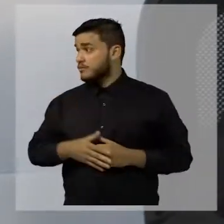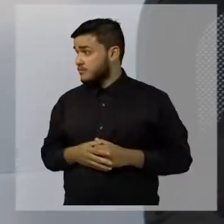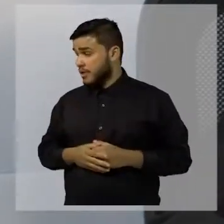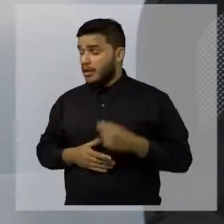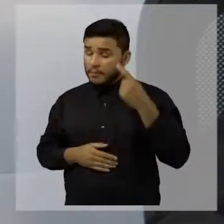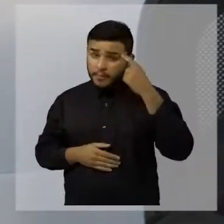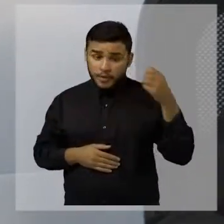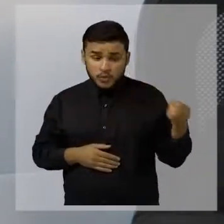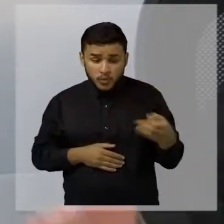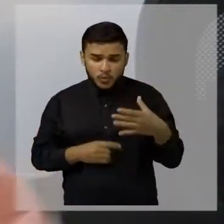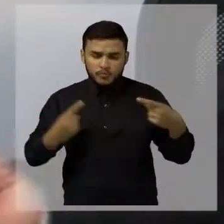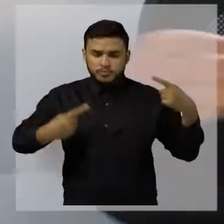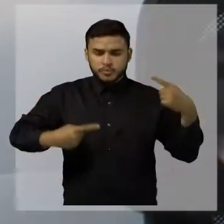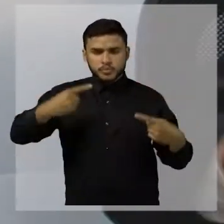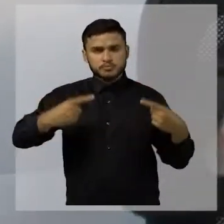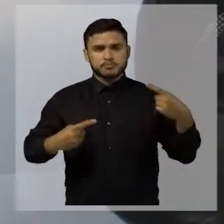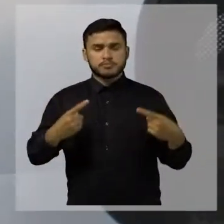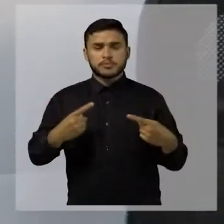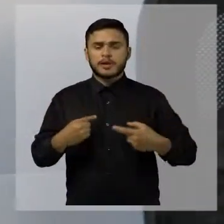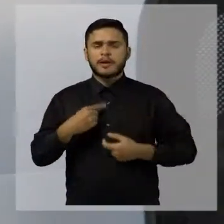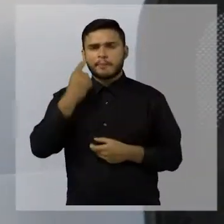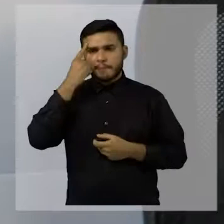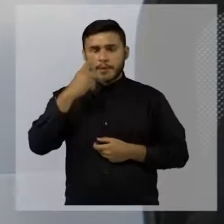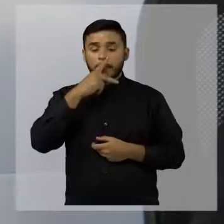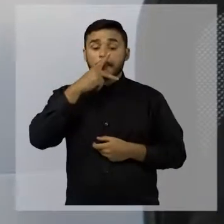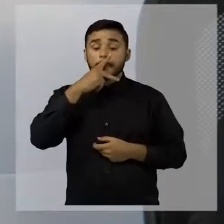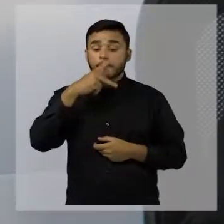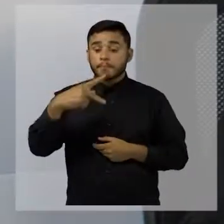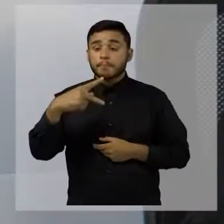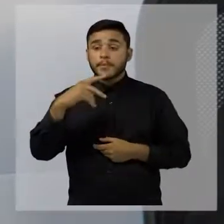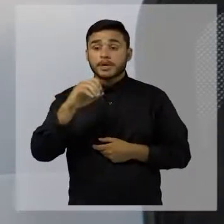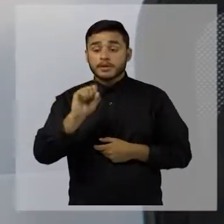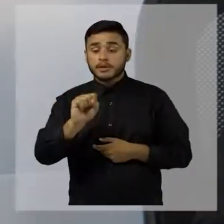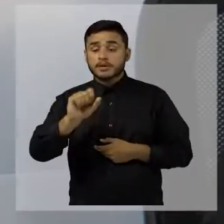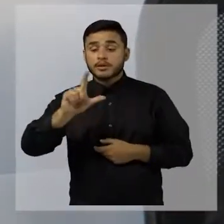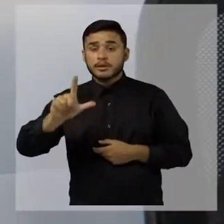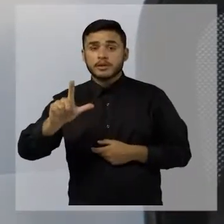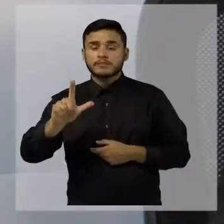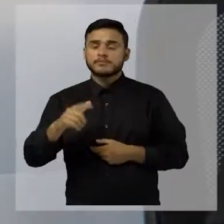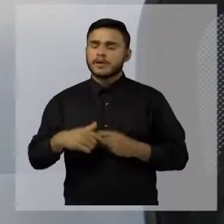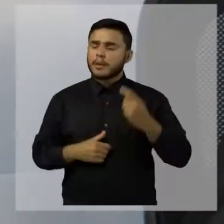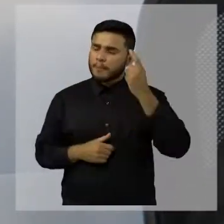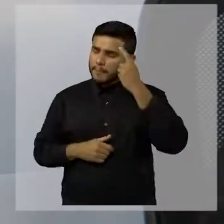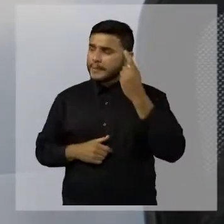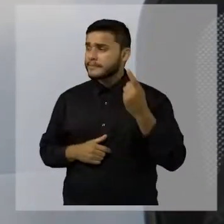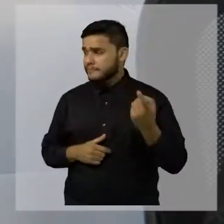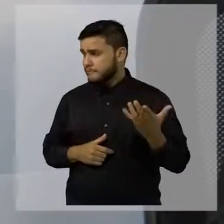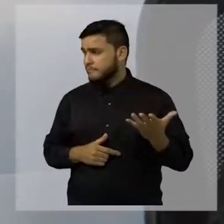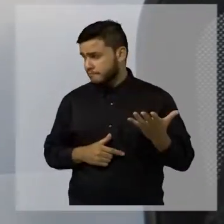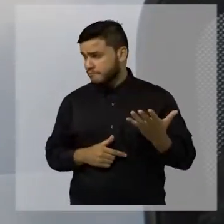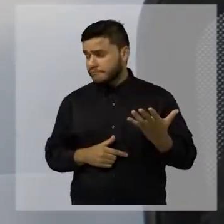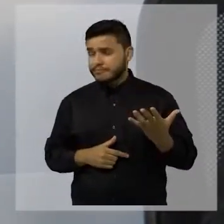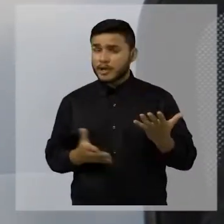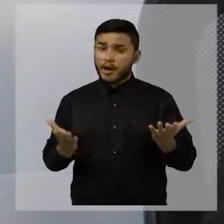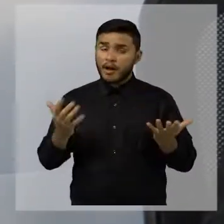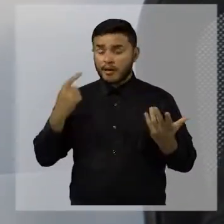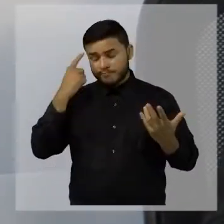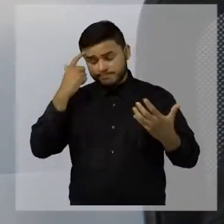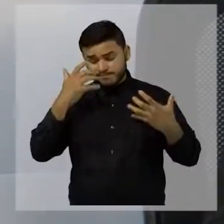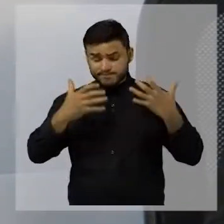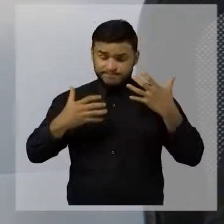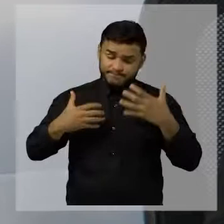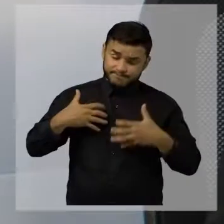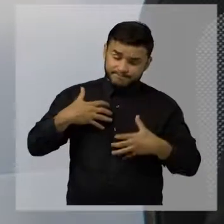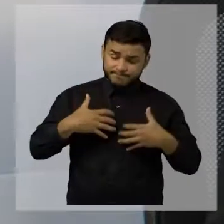política. Só que dentro do próprio PSL já tem vozes que é o partido do presidente, chateado, né?